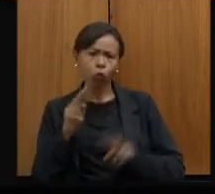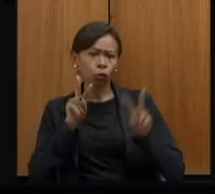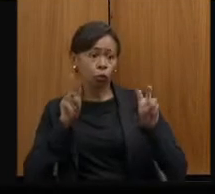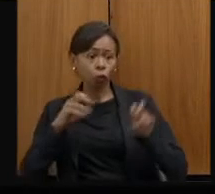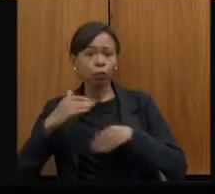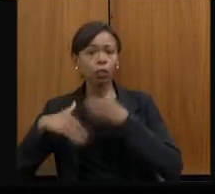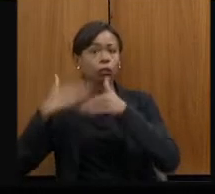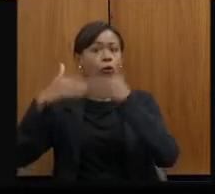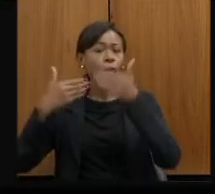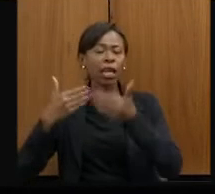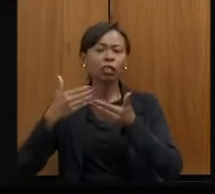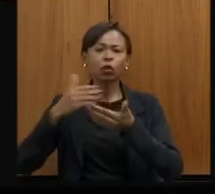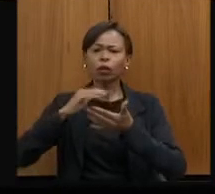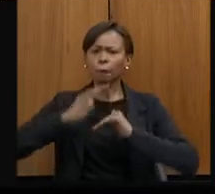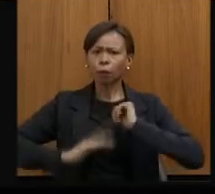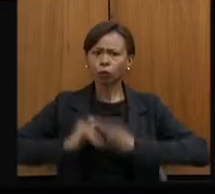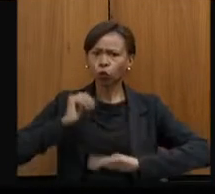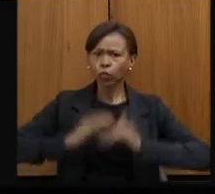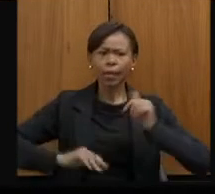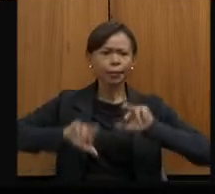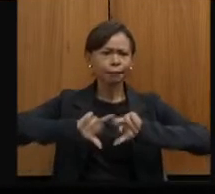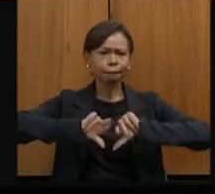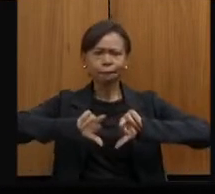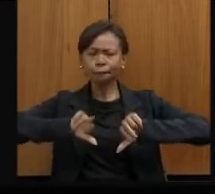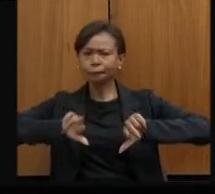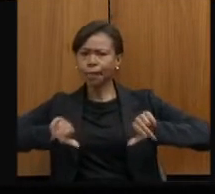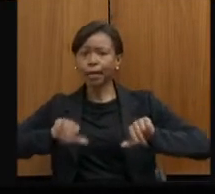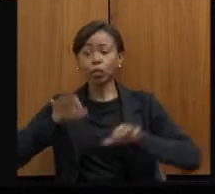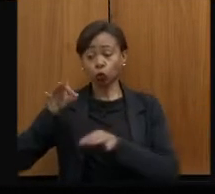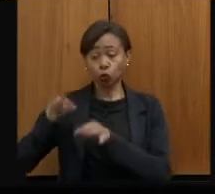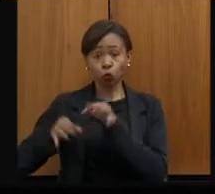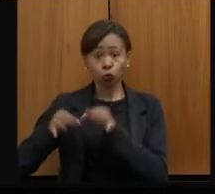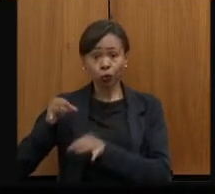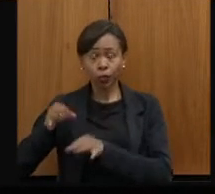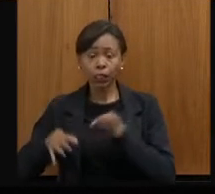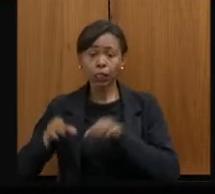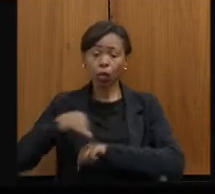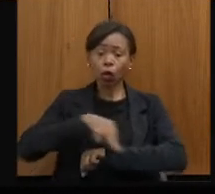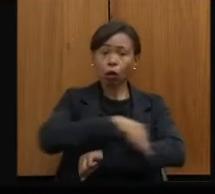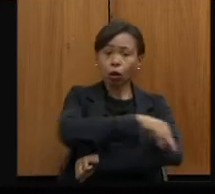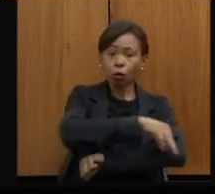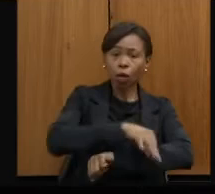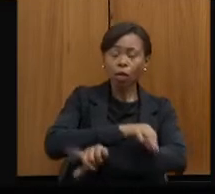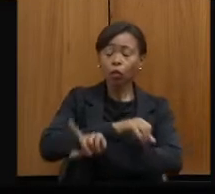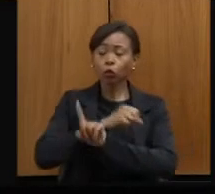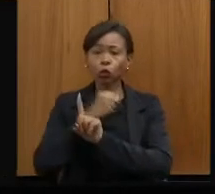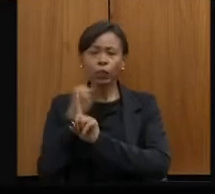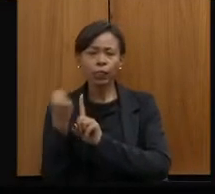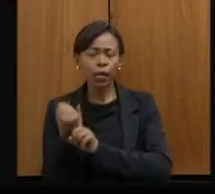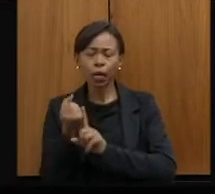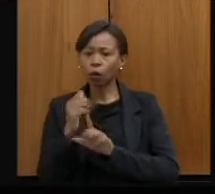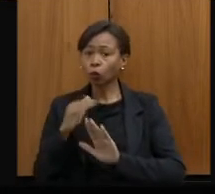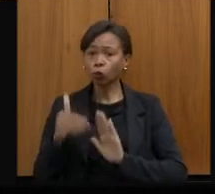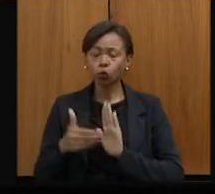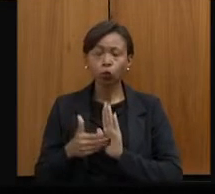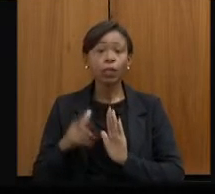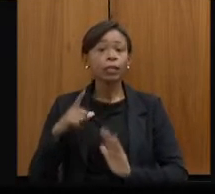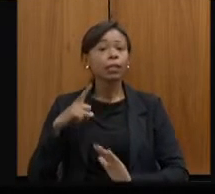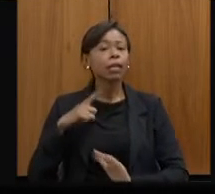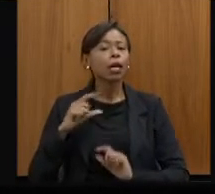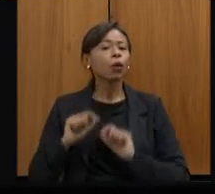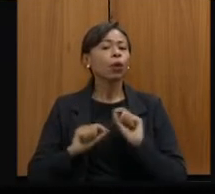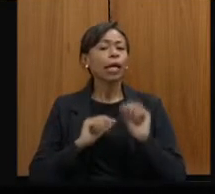multidisciplinar, que envolve as medidas jurídicas, urbanísticas, ambientais e sociais, seis etapas